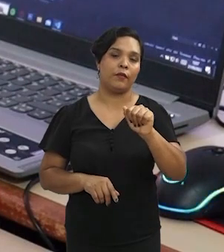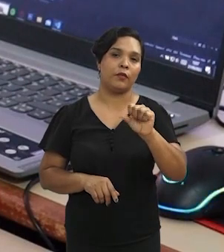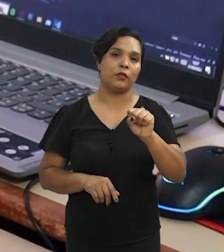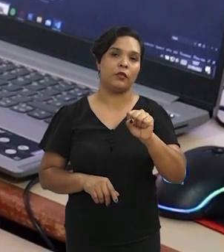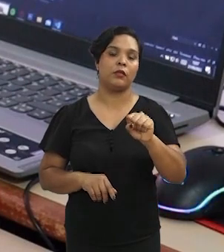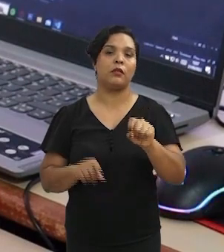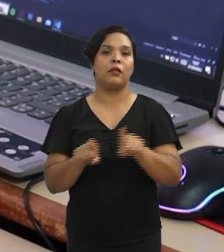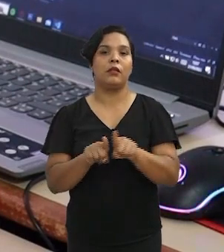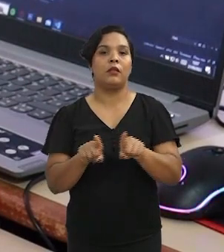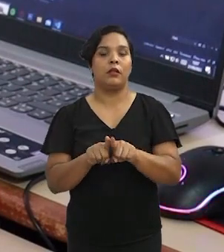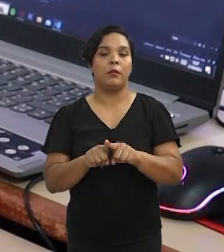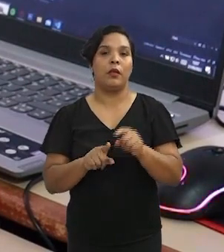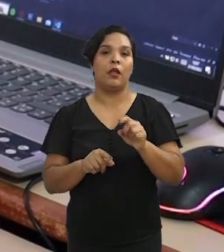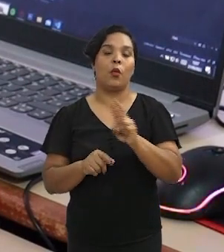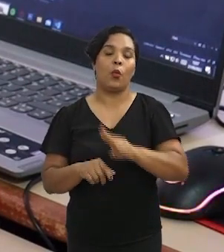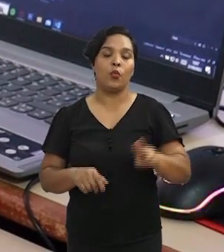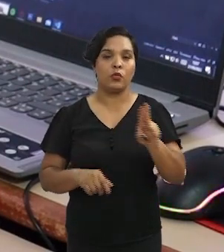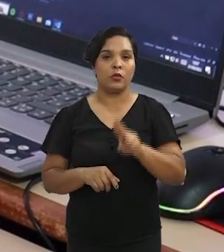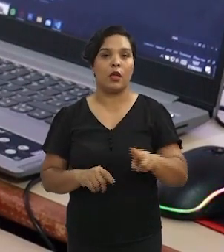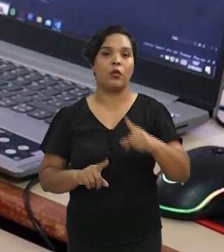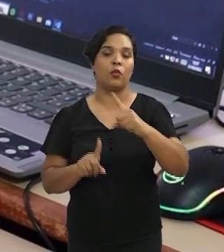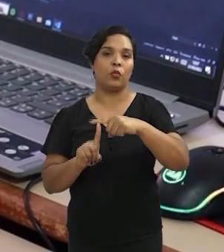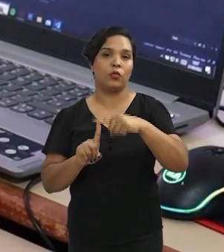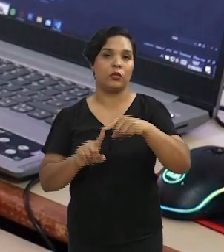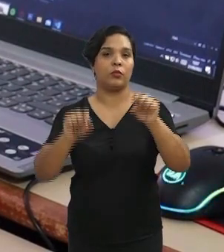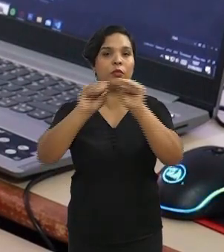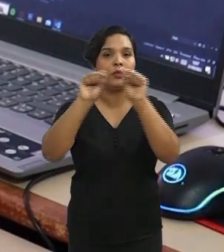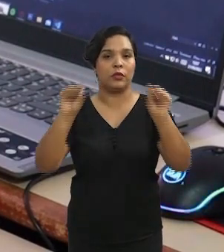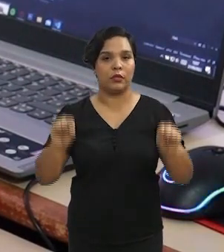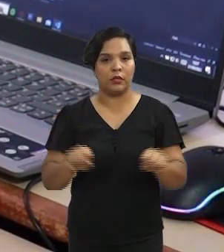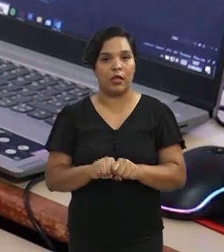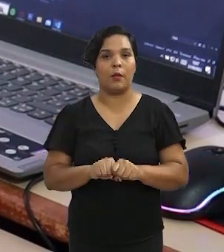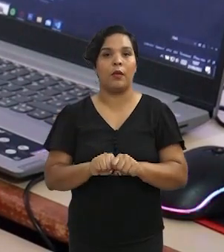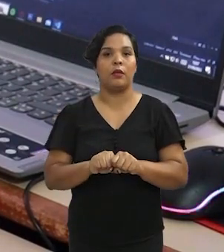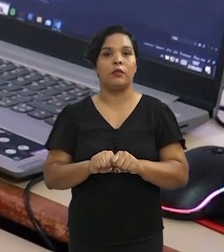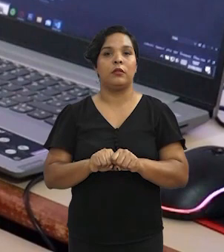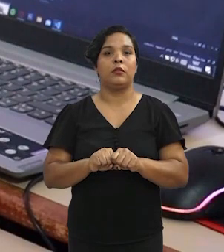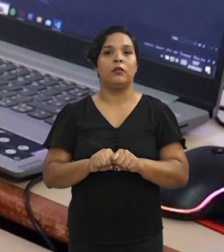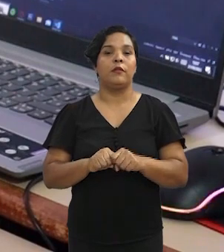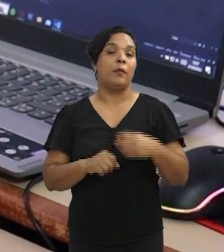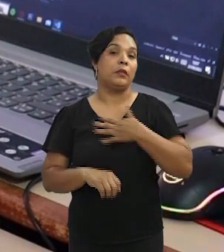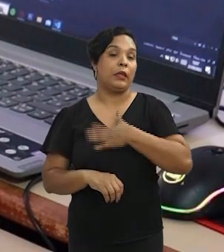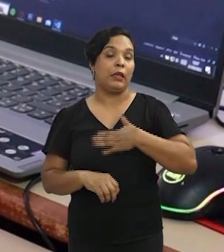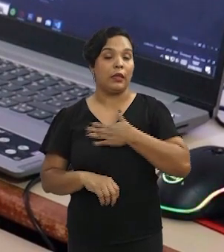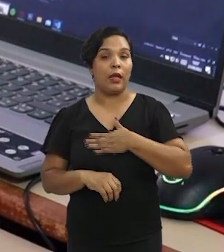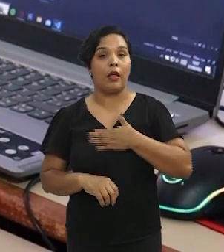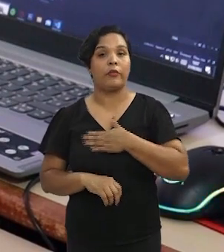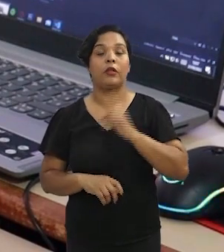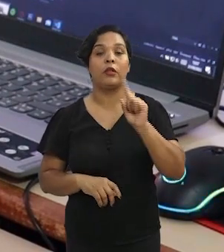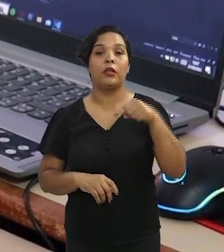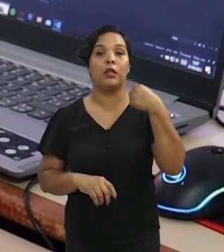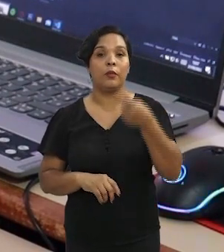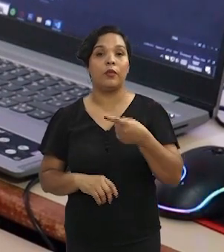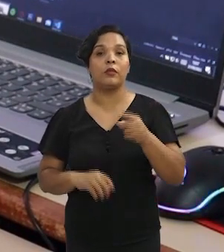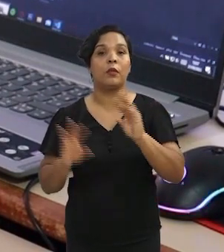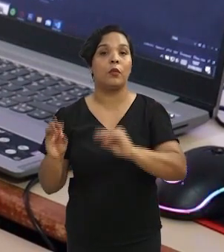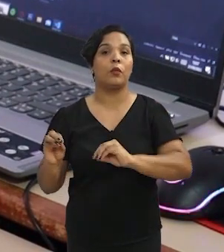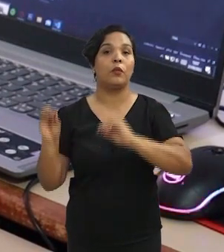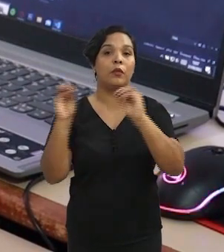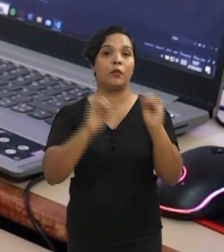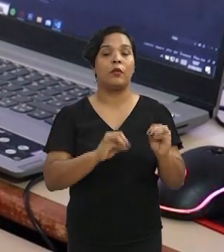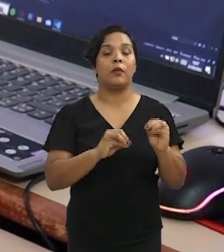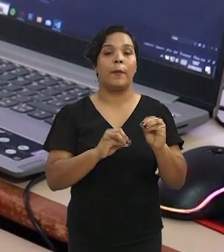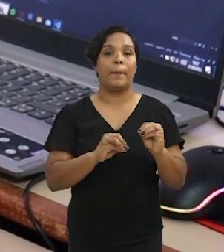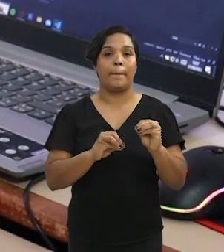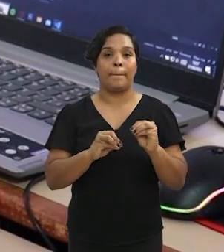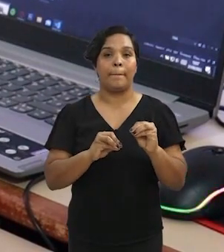linguagem de programação principal, o framework Bootstrap para estilizar o front-end, deixar a interface mais amigável, mais agradável. E posteriormente nós